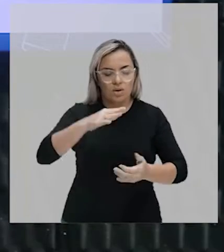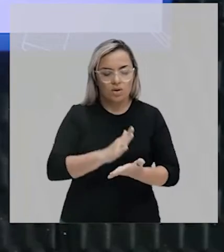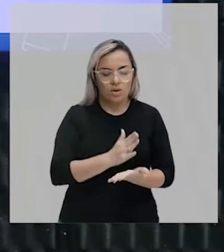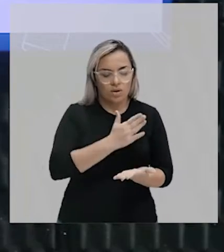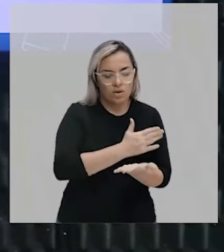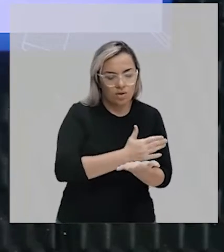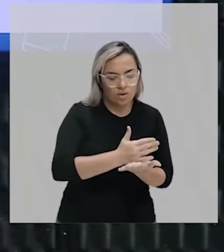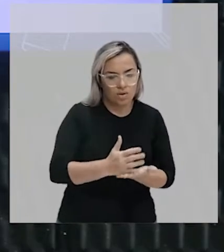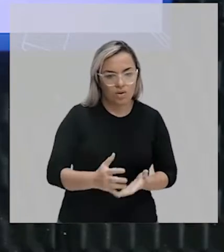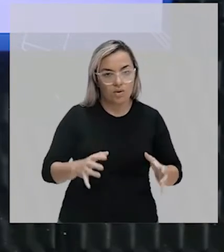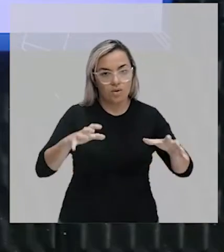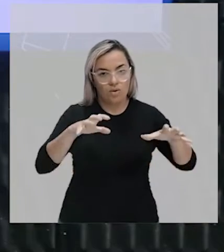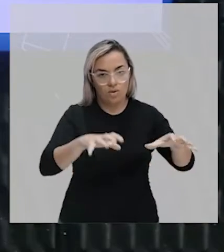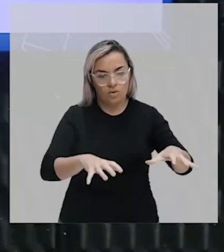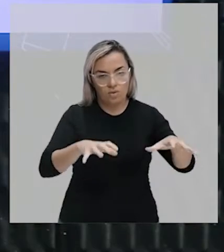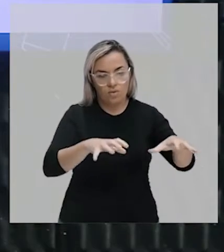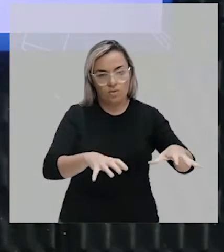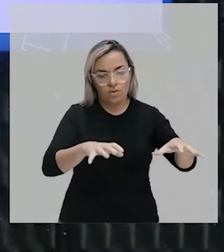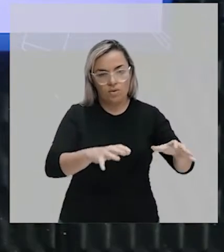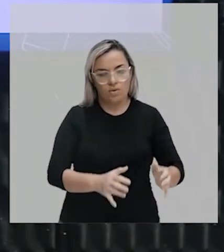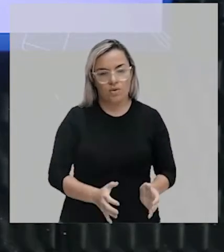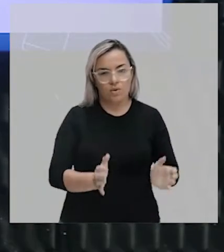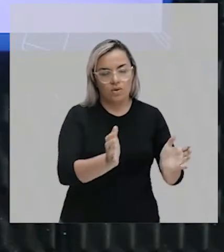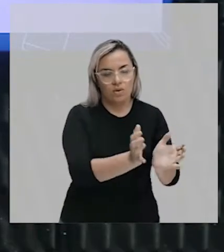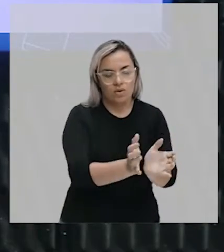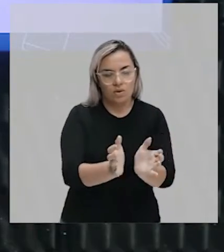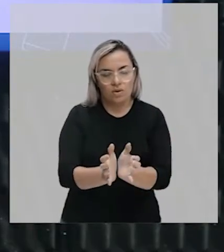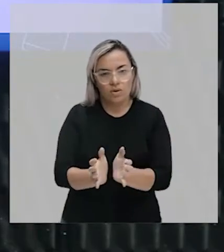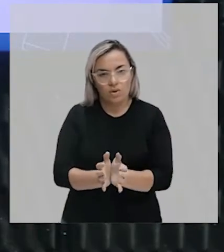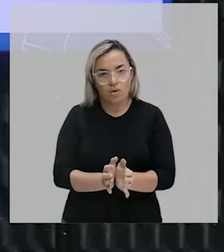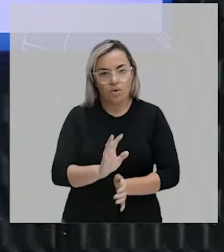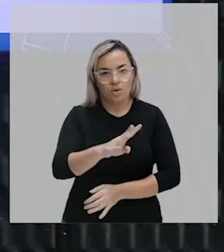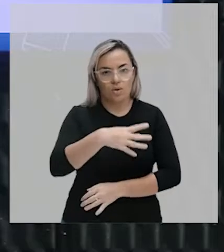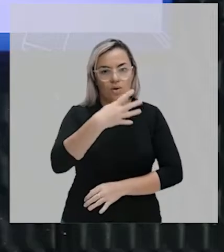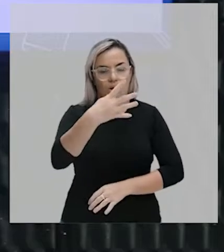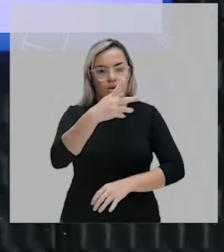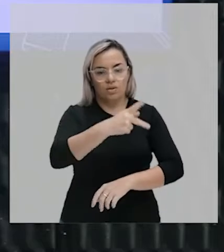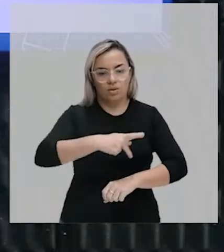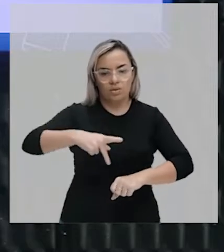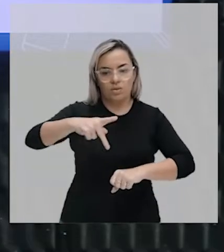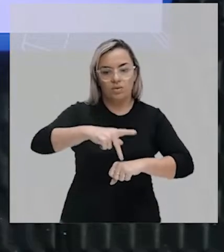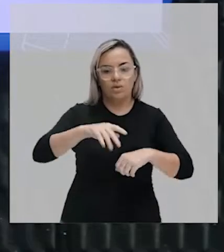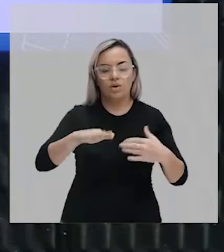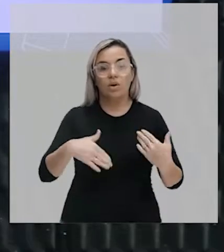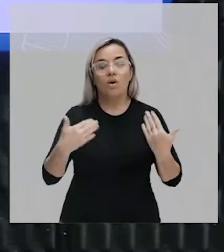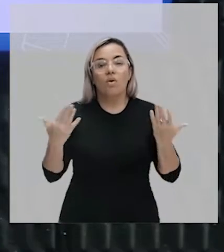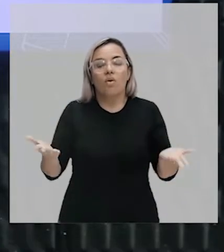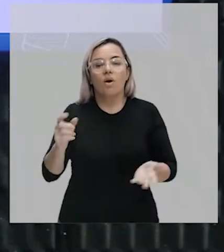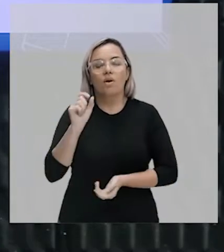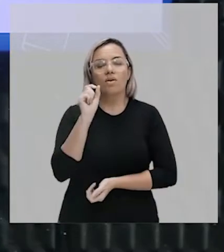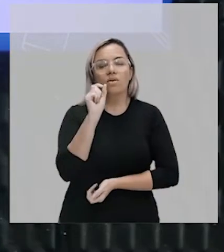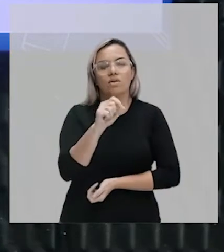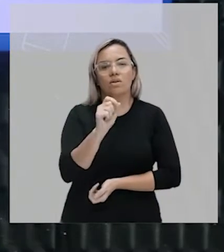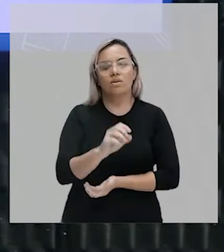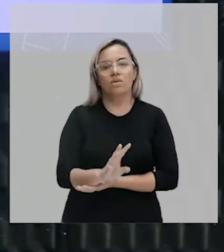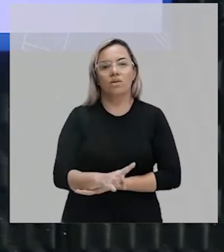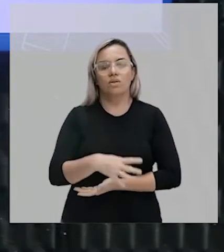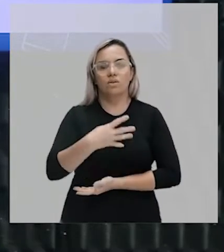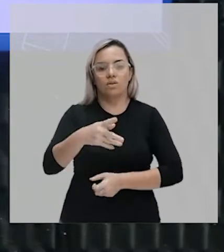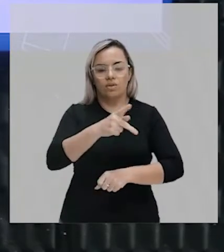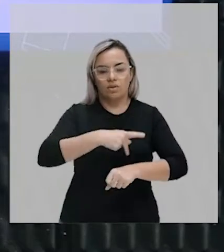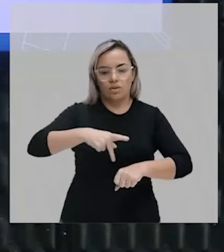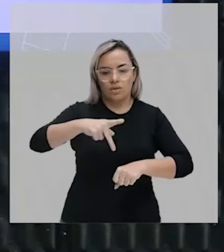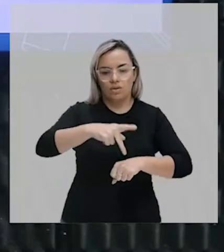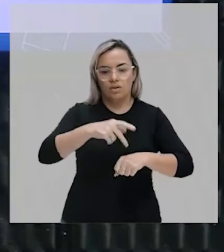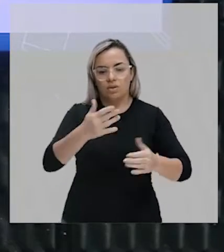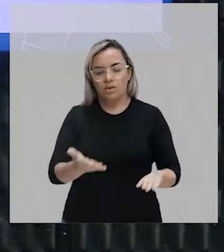Unido Na verdade é um bloco composto por quatro países tá Quais são esses países então nós temos